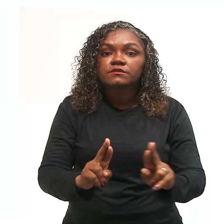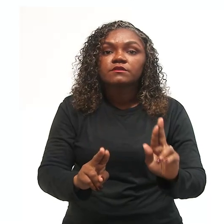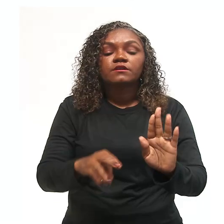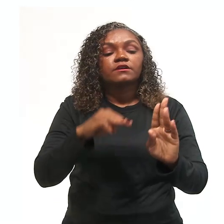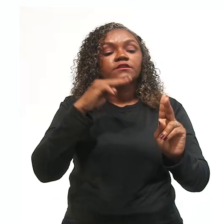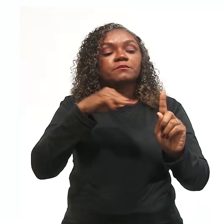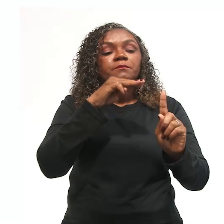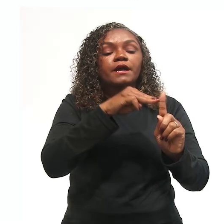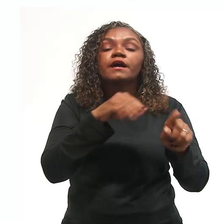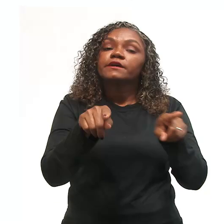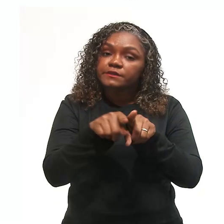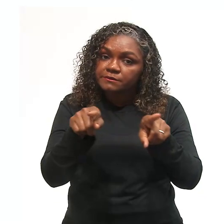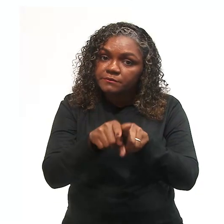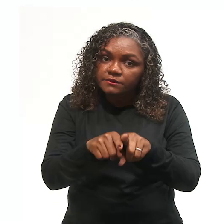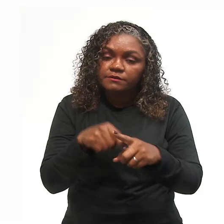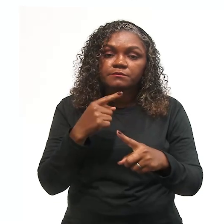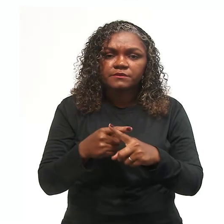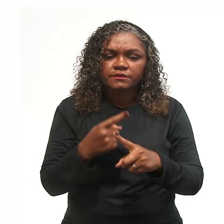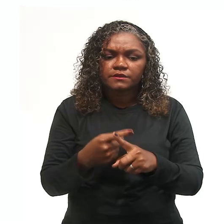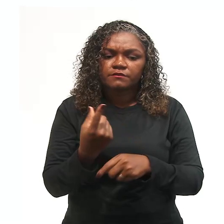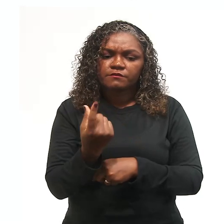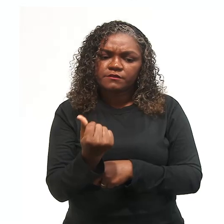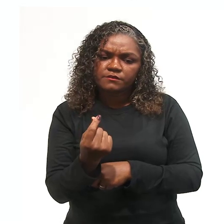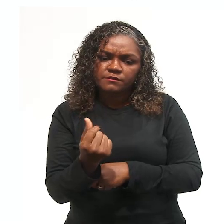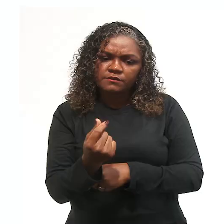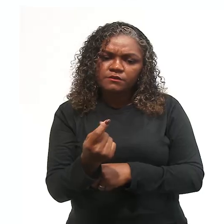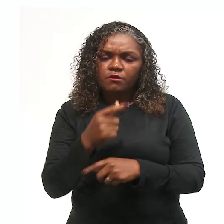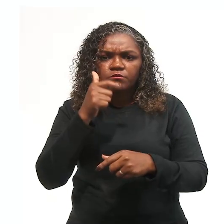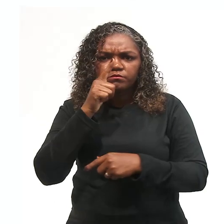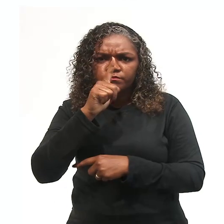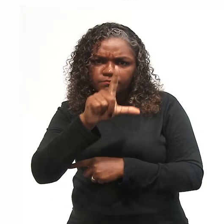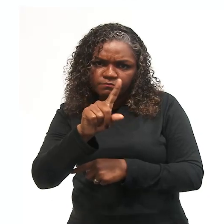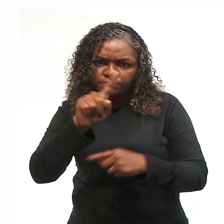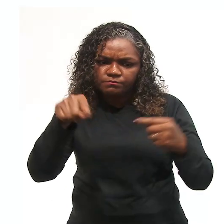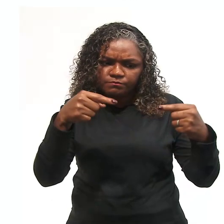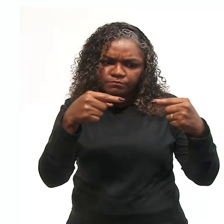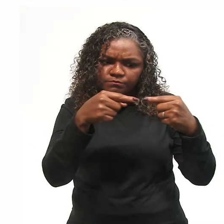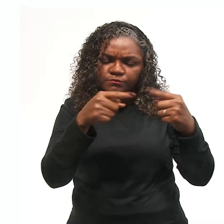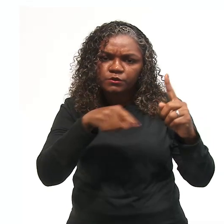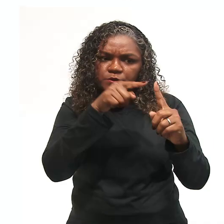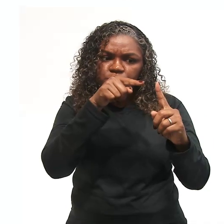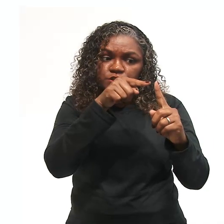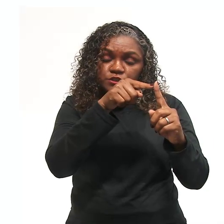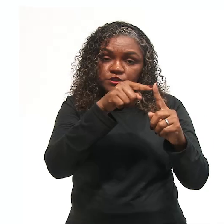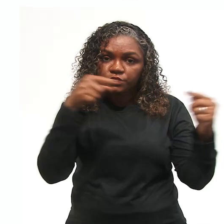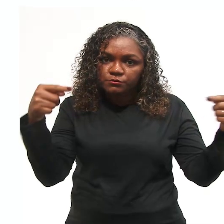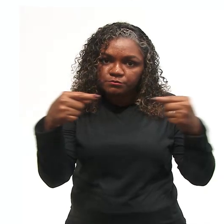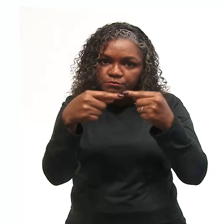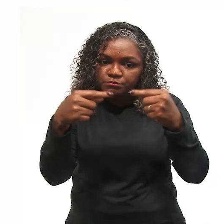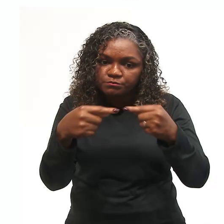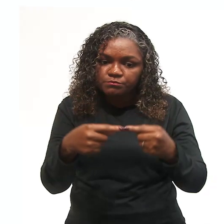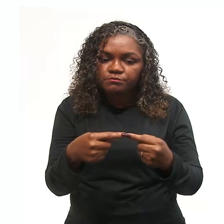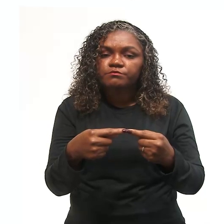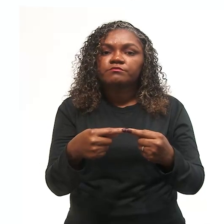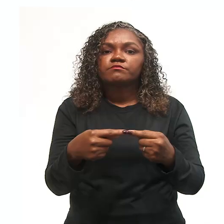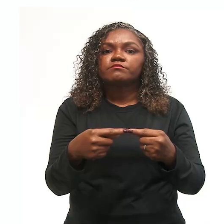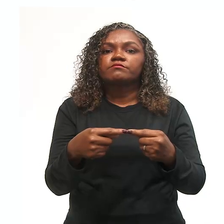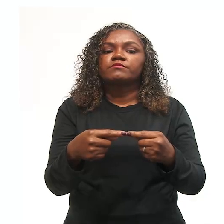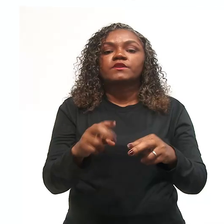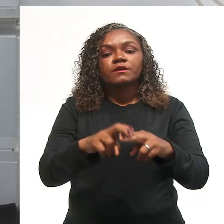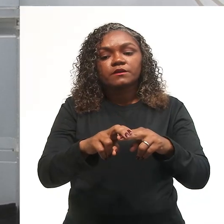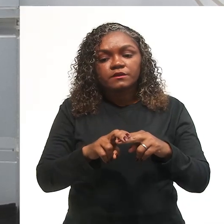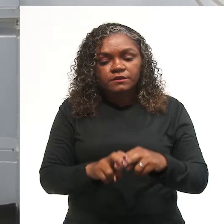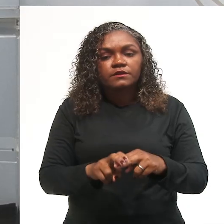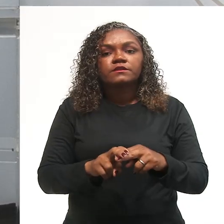a vincular as referidas dotações orçamentárias ao alcance desses objetivos que foram fixados no plano. Então,